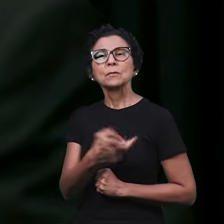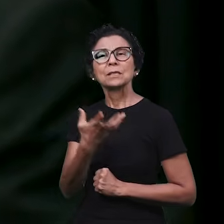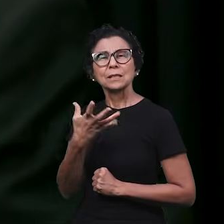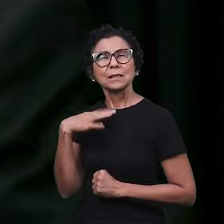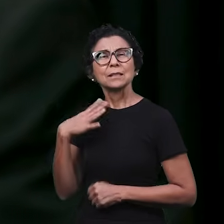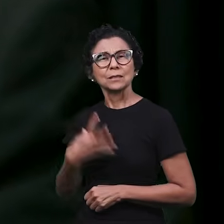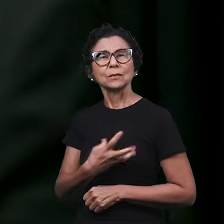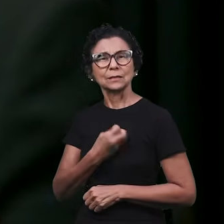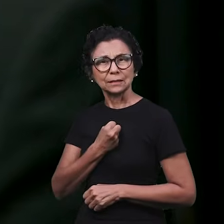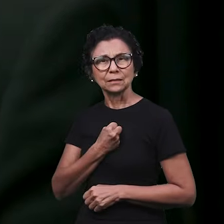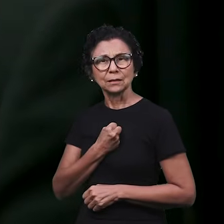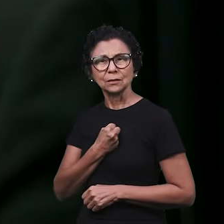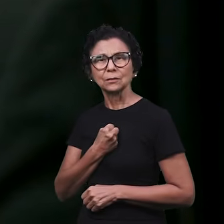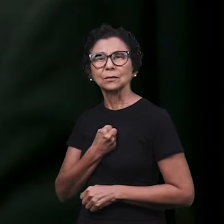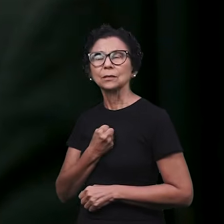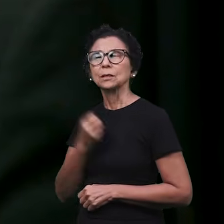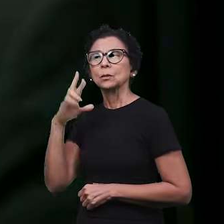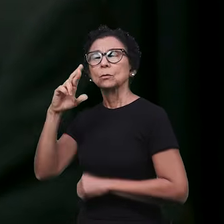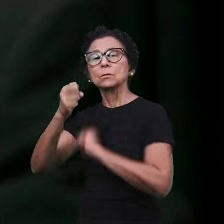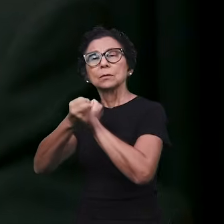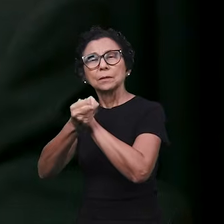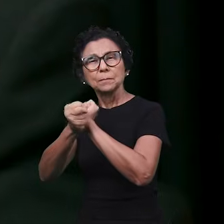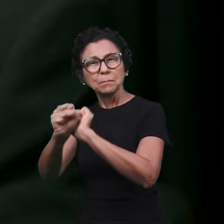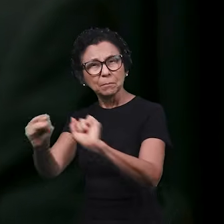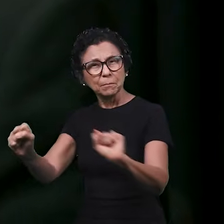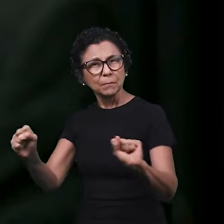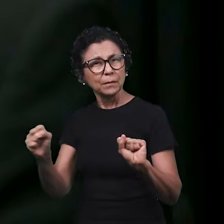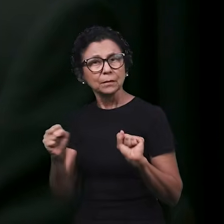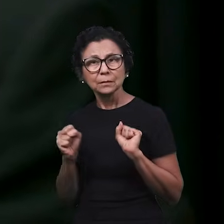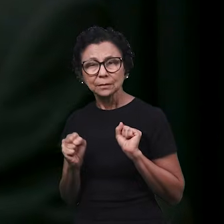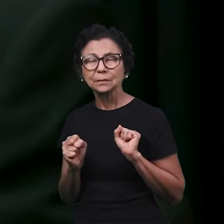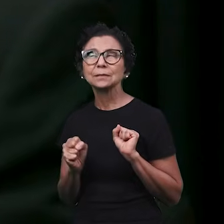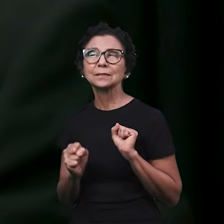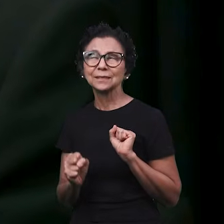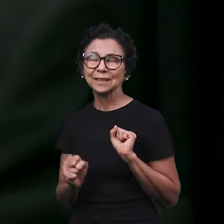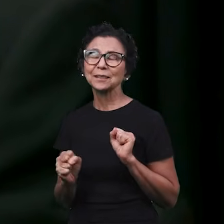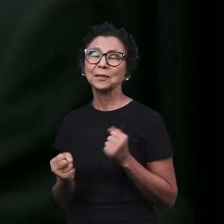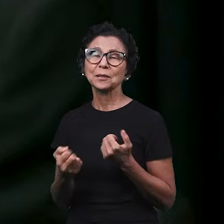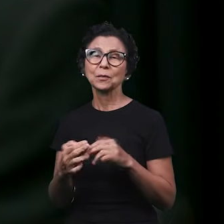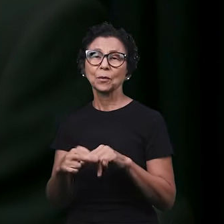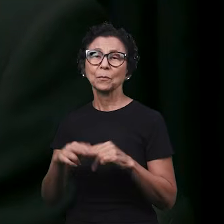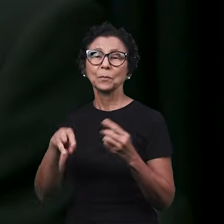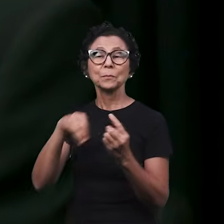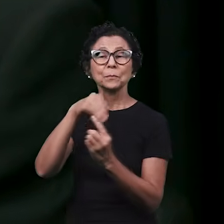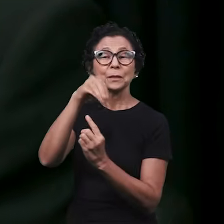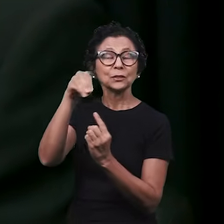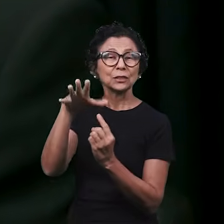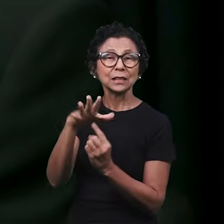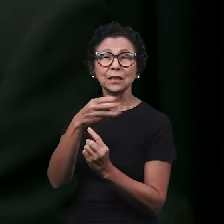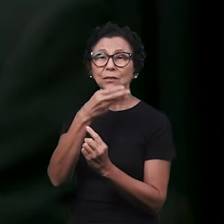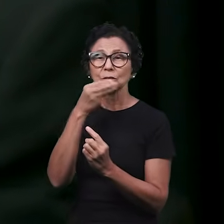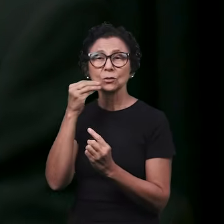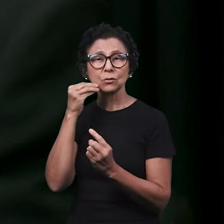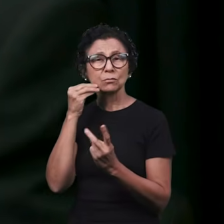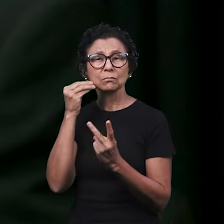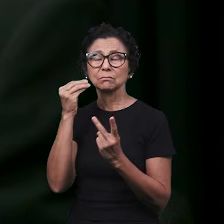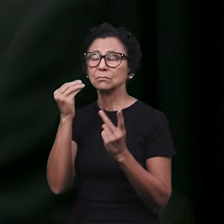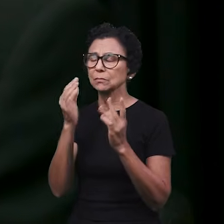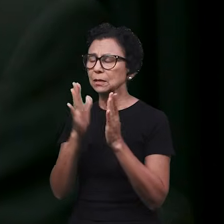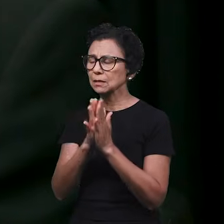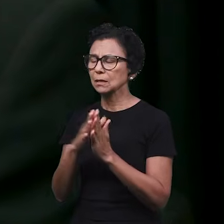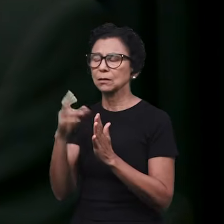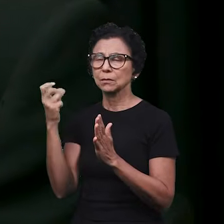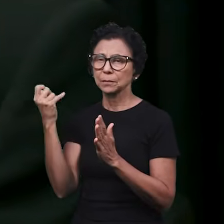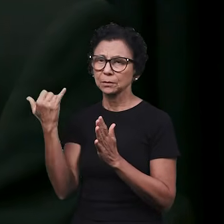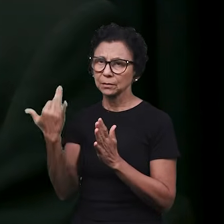liberta, o Senhor tira com essas armas, com esses recursos que a graça de Deus nos oferece, e é o governo